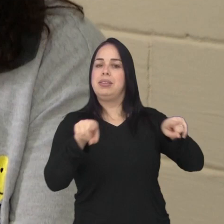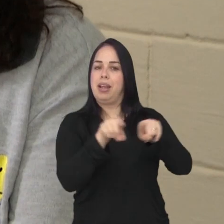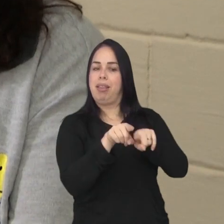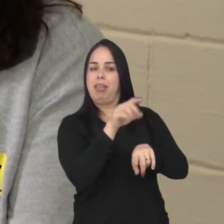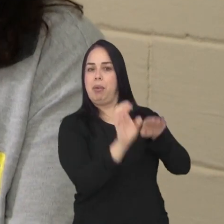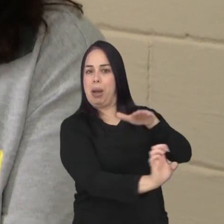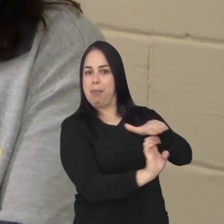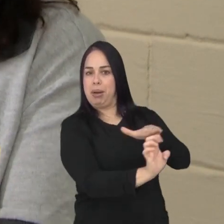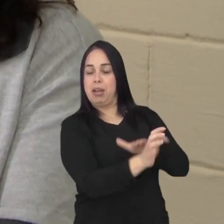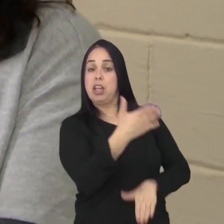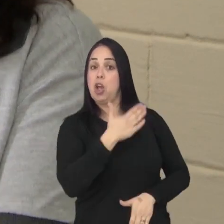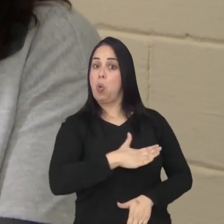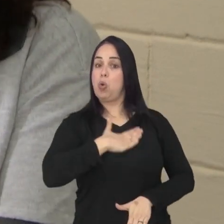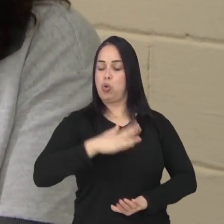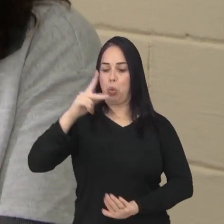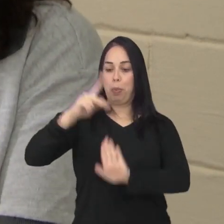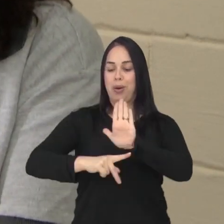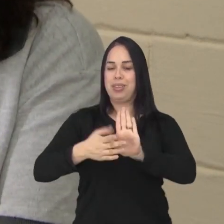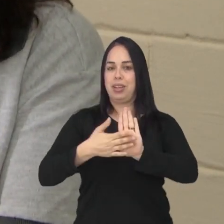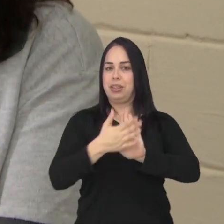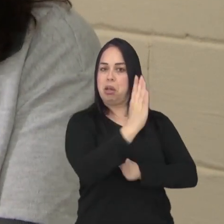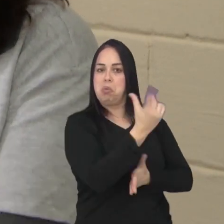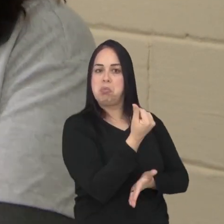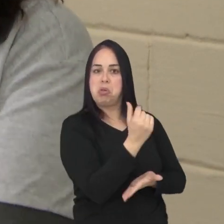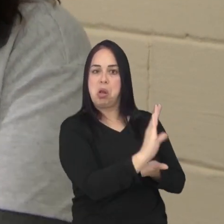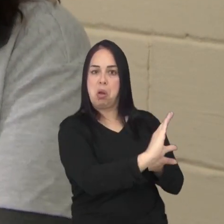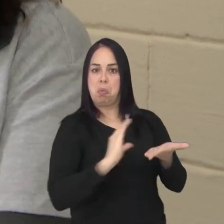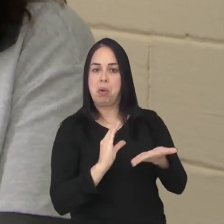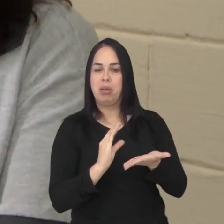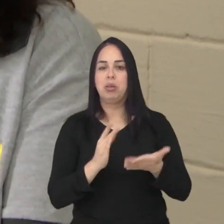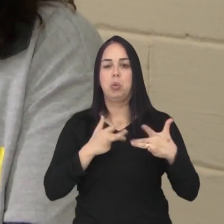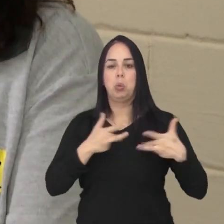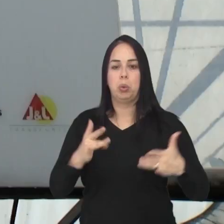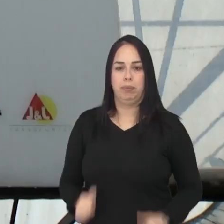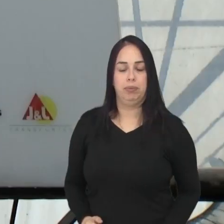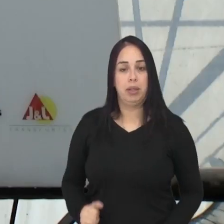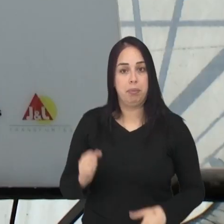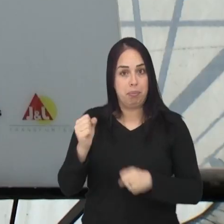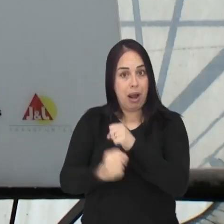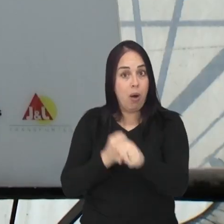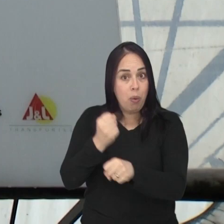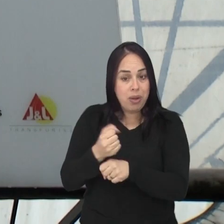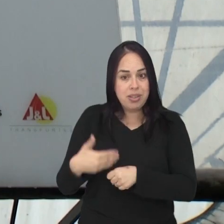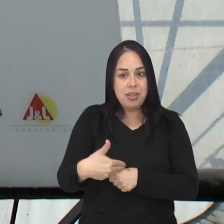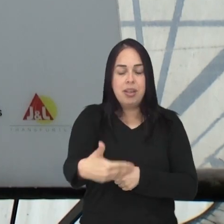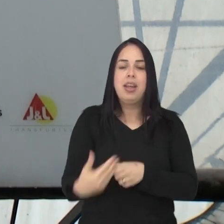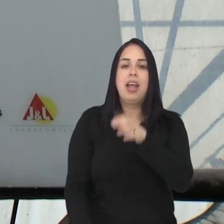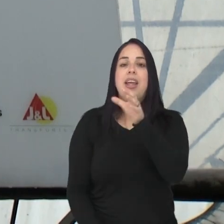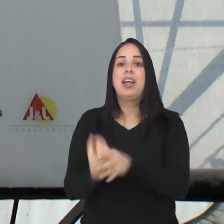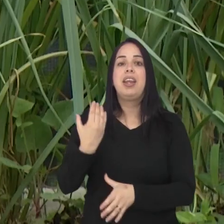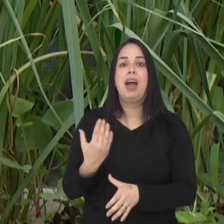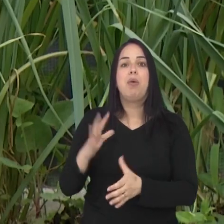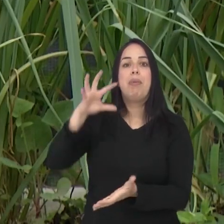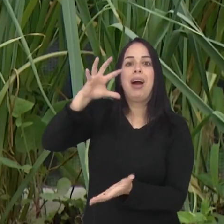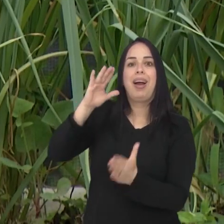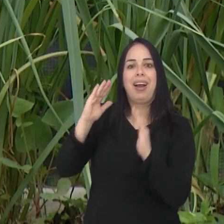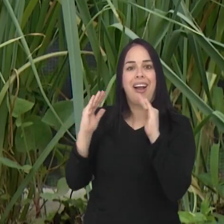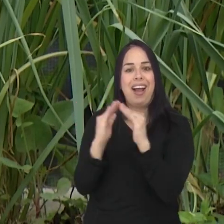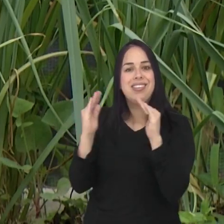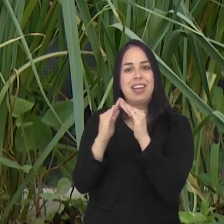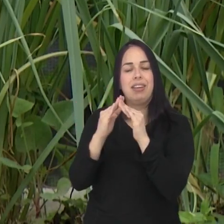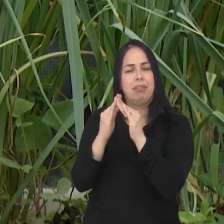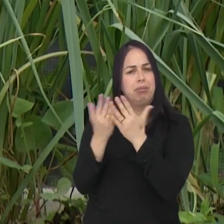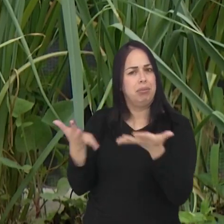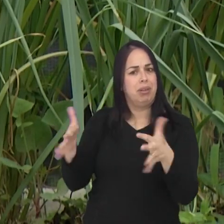parceiro privado que gostou do nosso projeto e fez a doação. Para este ano, a vontade da Sorri é criar uma